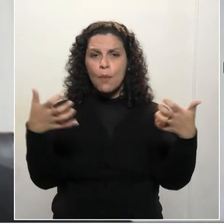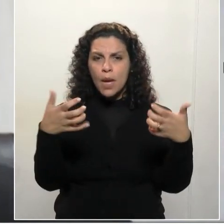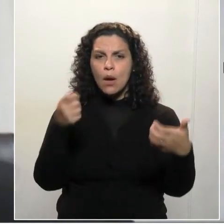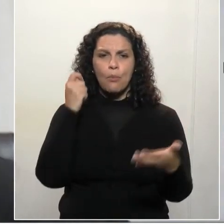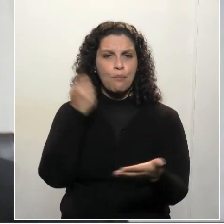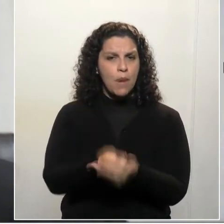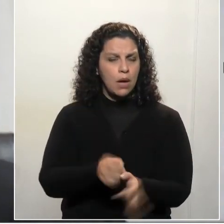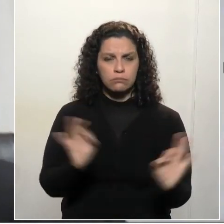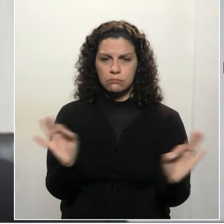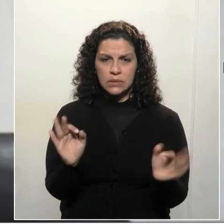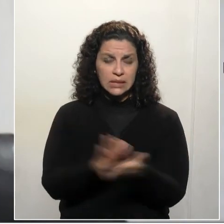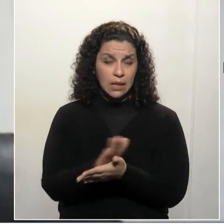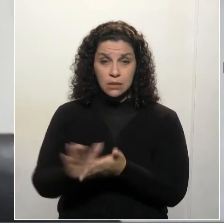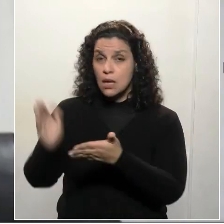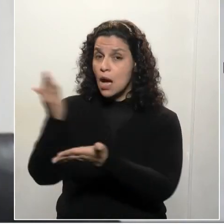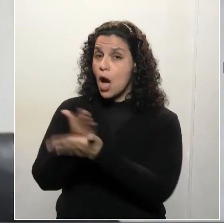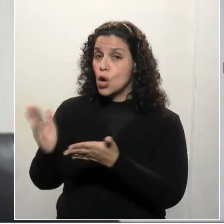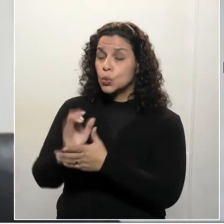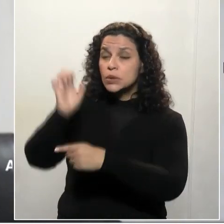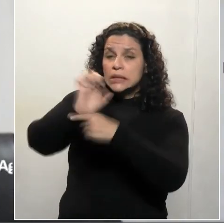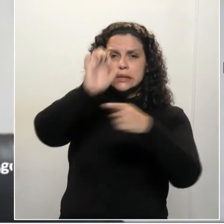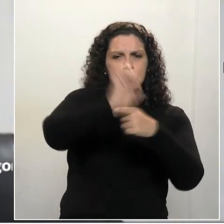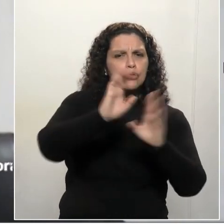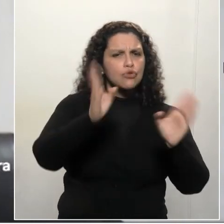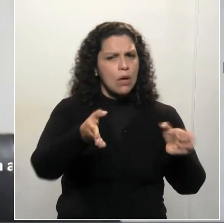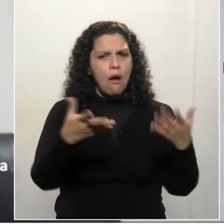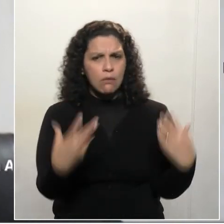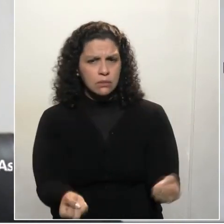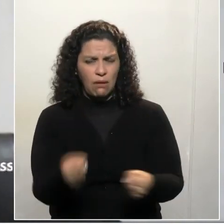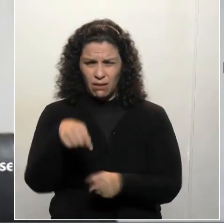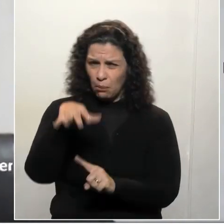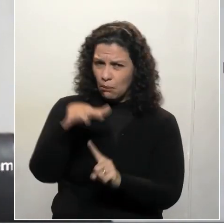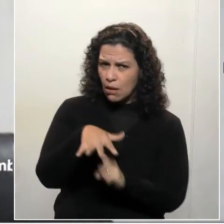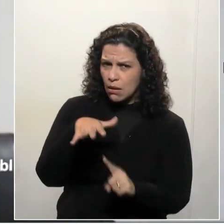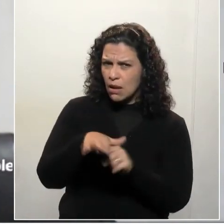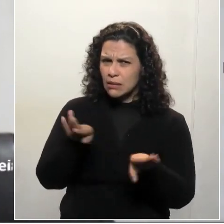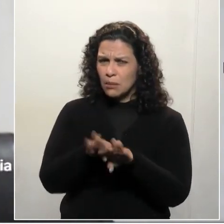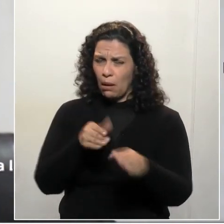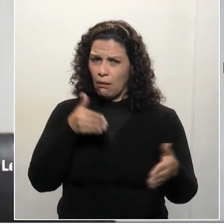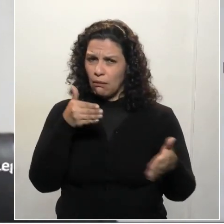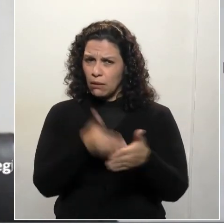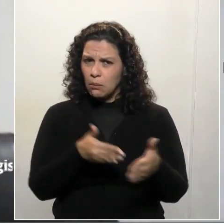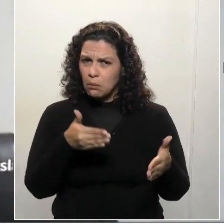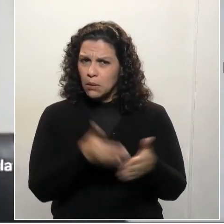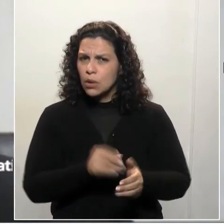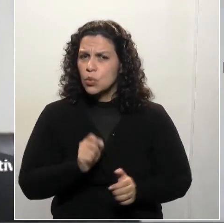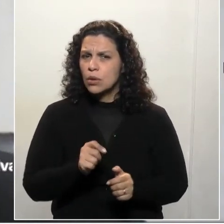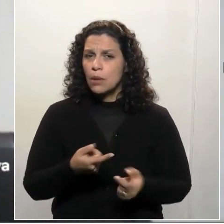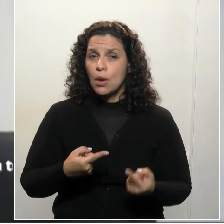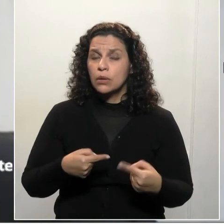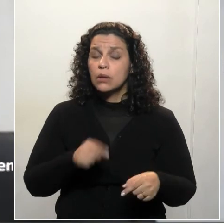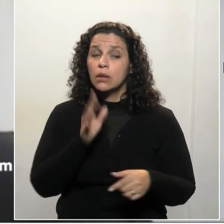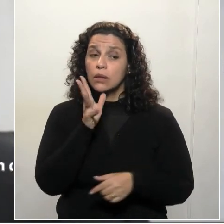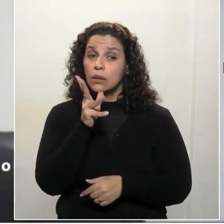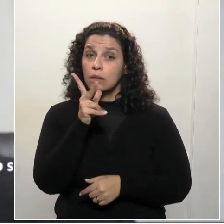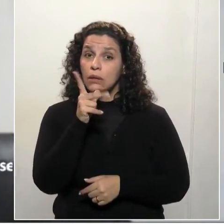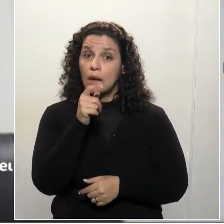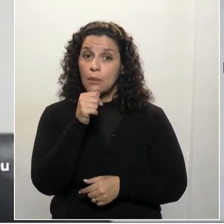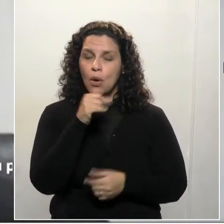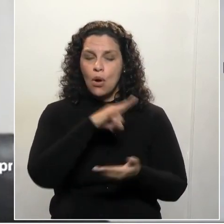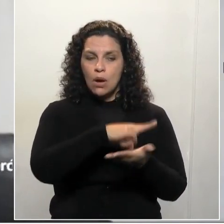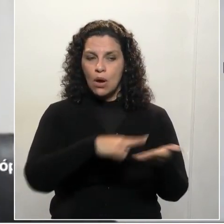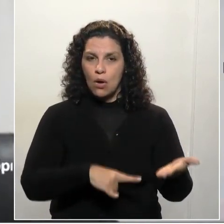elétrica. Vários estados já fizeram isso. Aqui o Paraná se limitou a retardar a